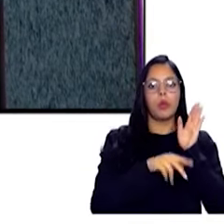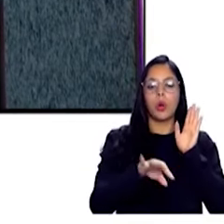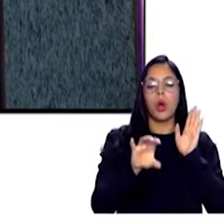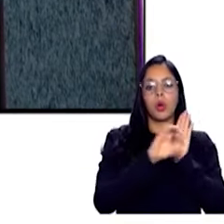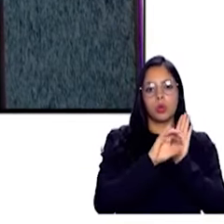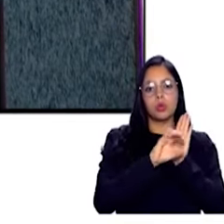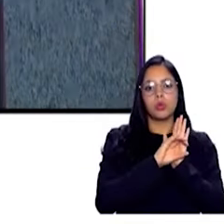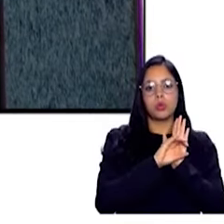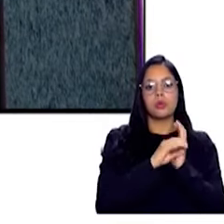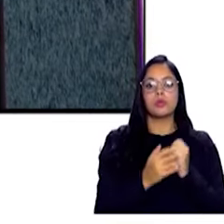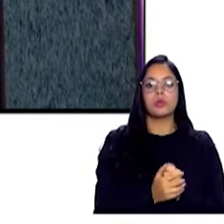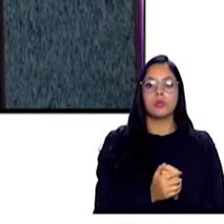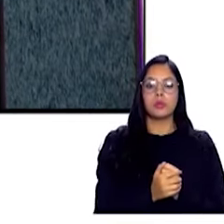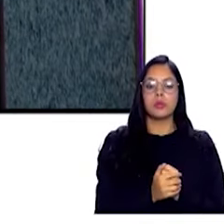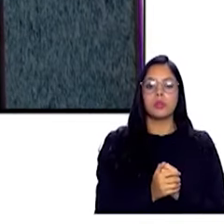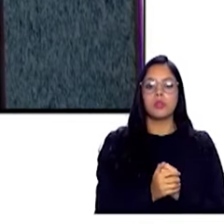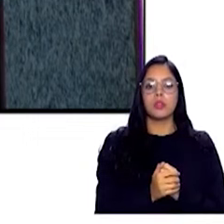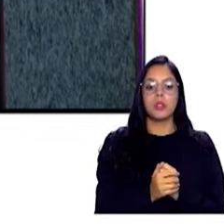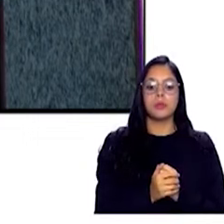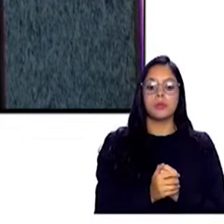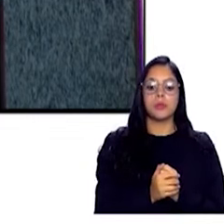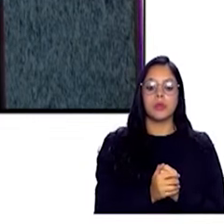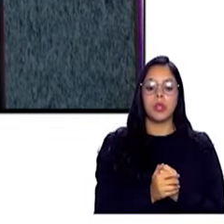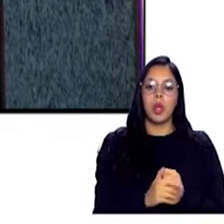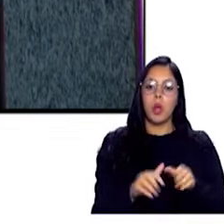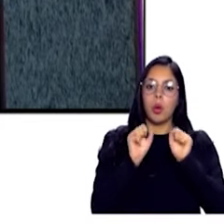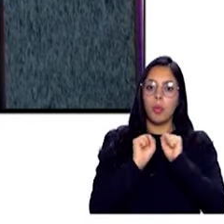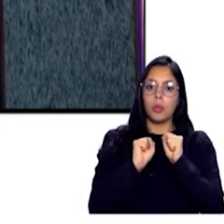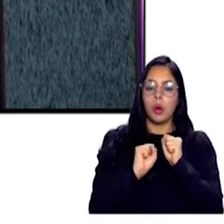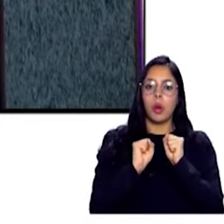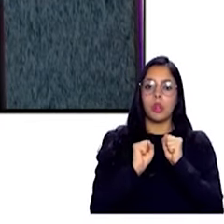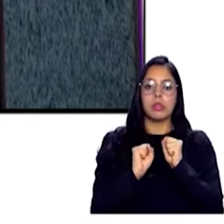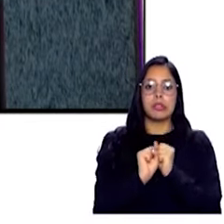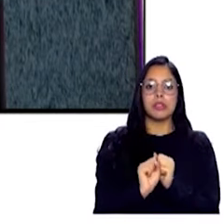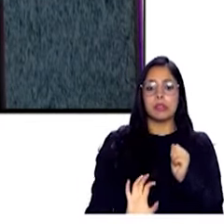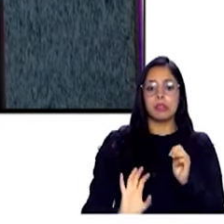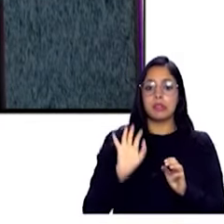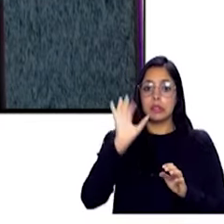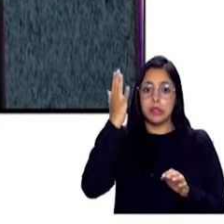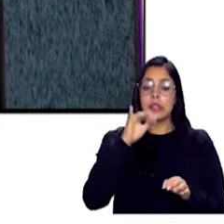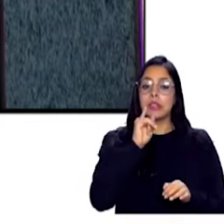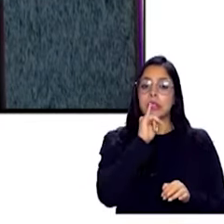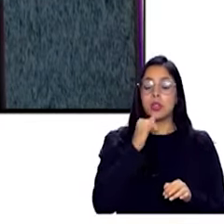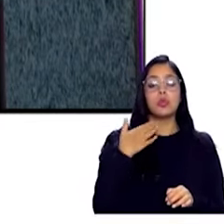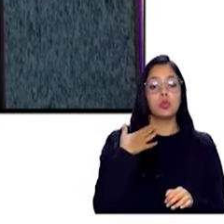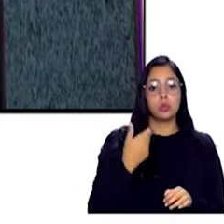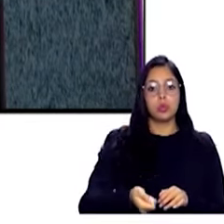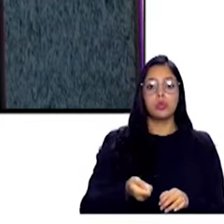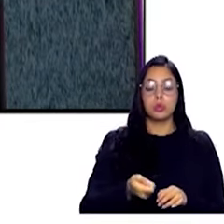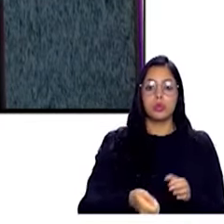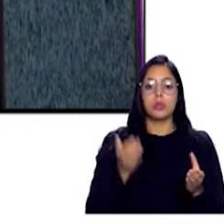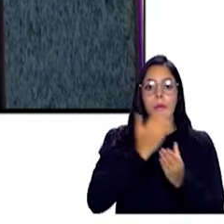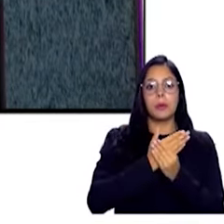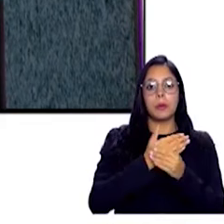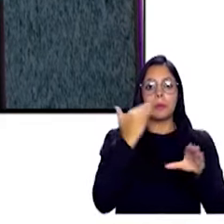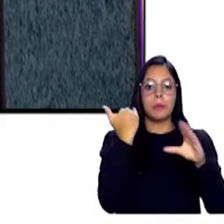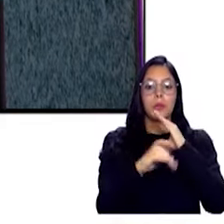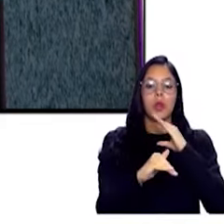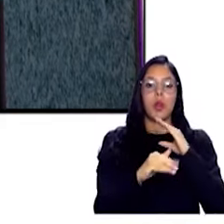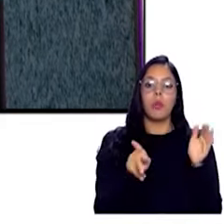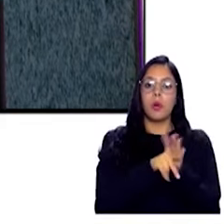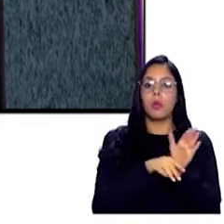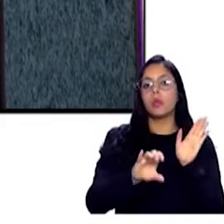constitucionalidade que pode ser incidental quando o juiz do caso concreto envia a questão